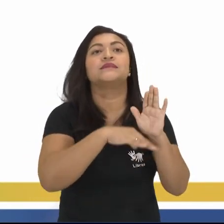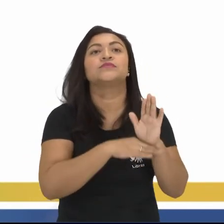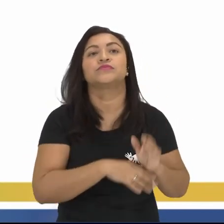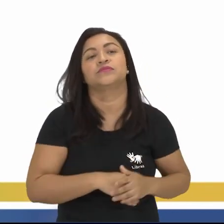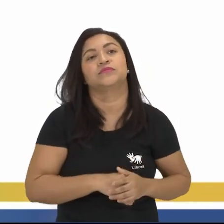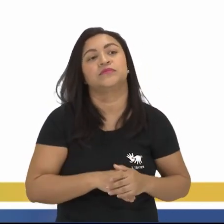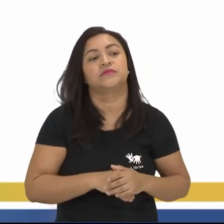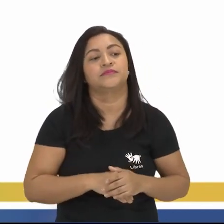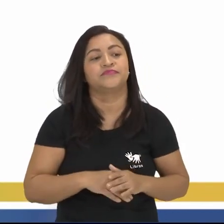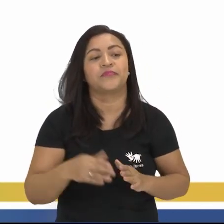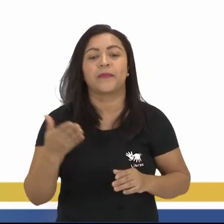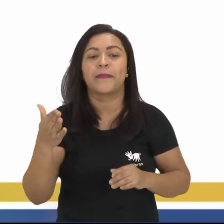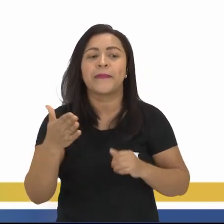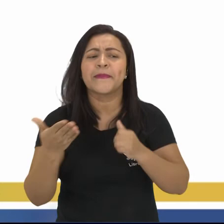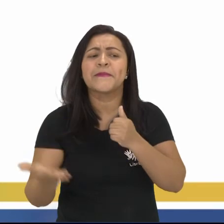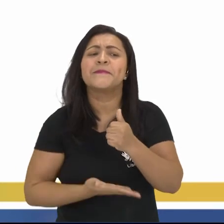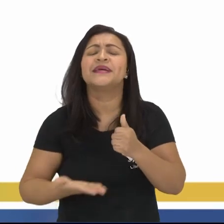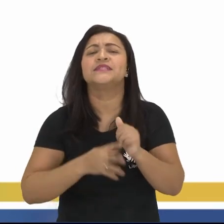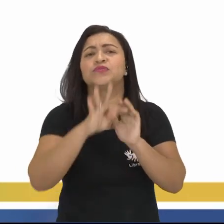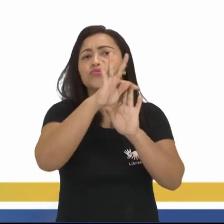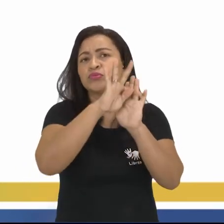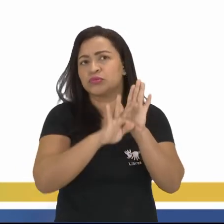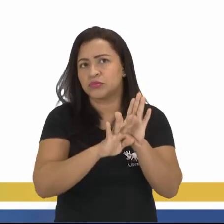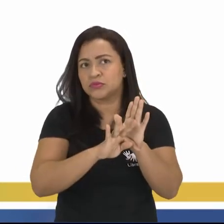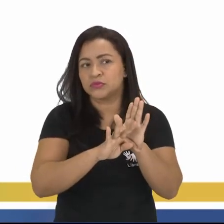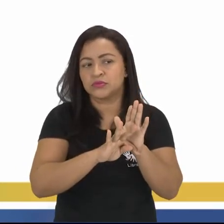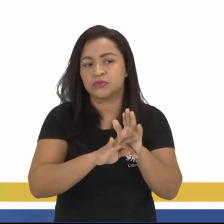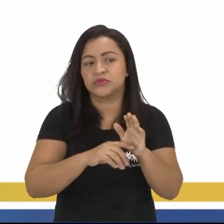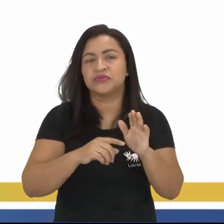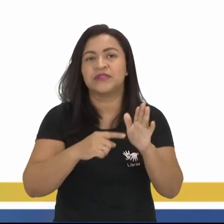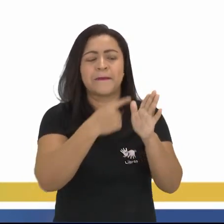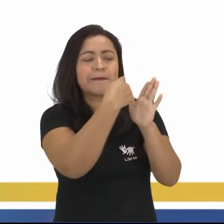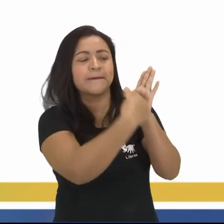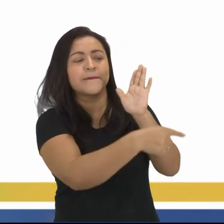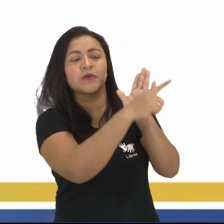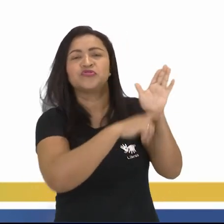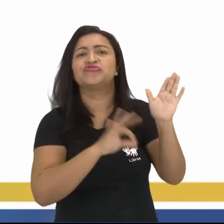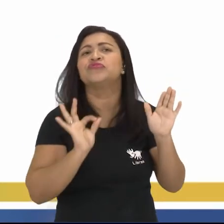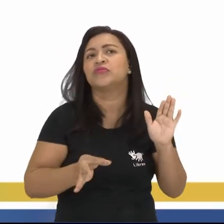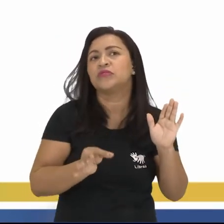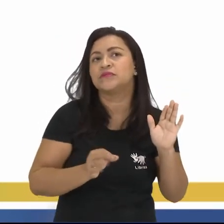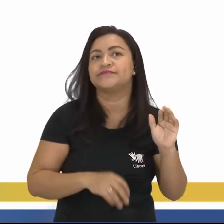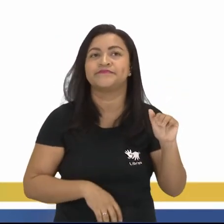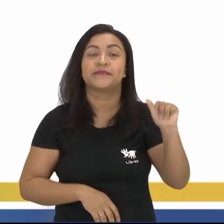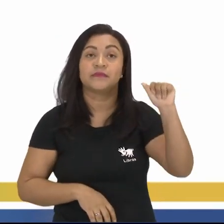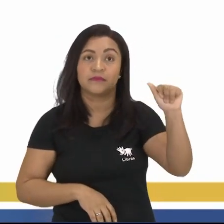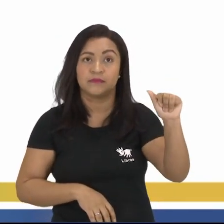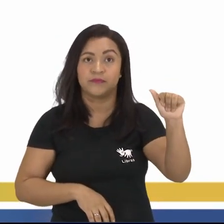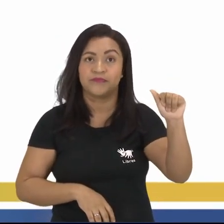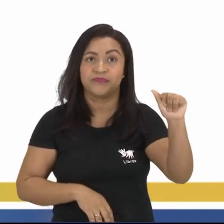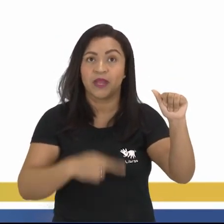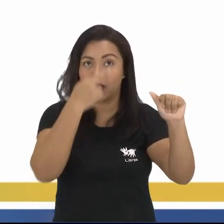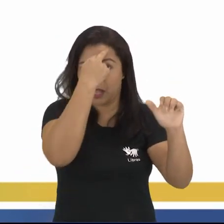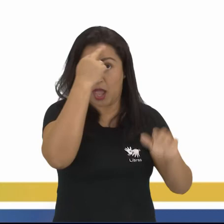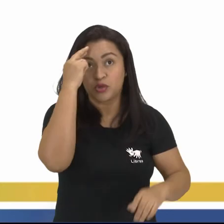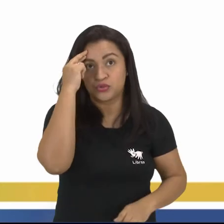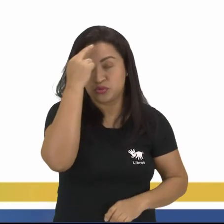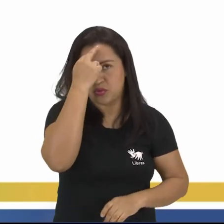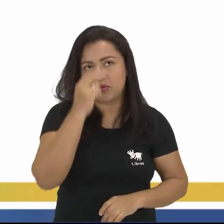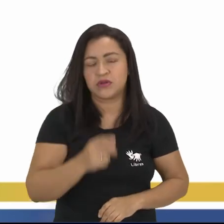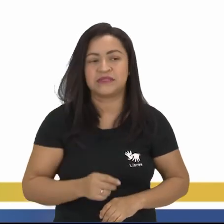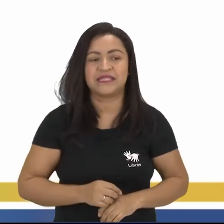Baseado no texto, assinale a afirmação verdadeira. Letra A. A história não